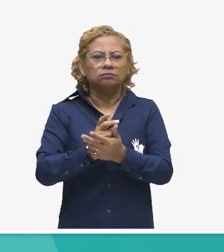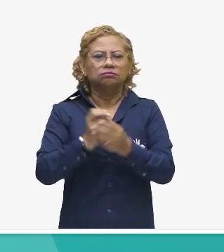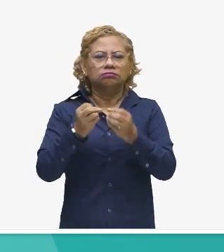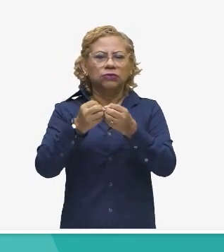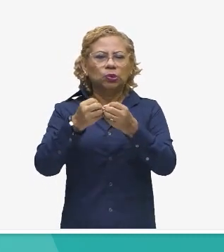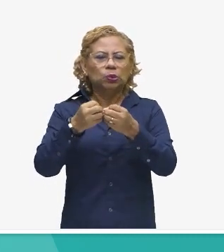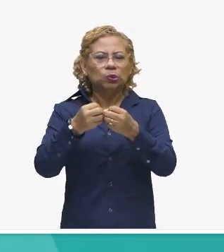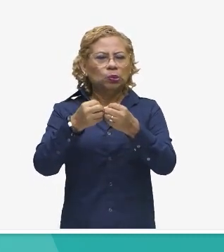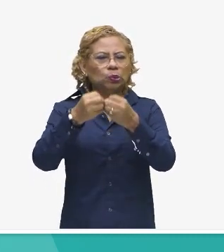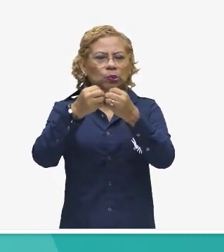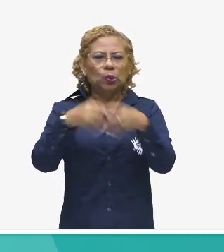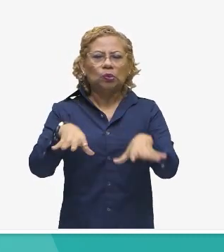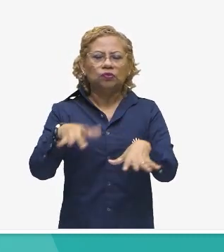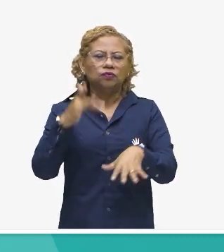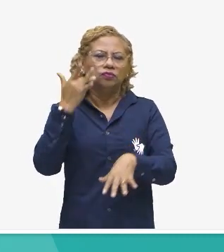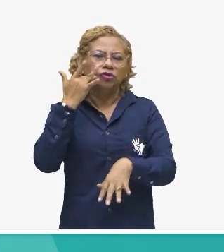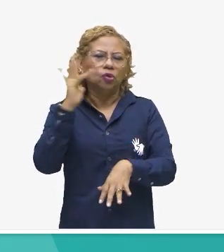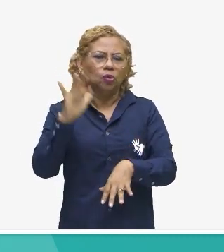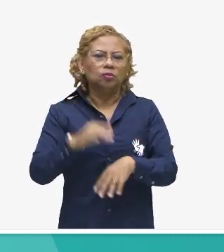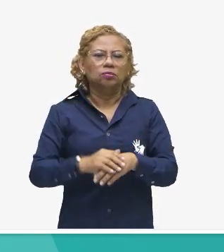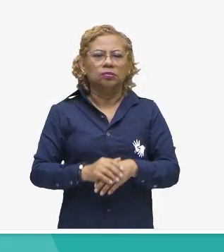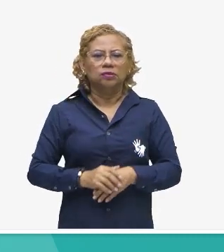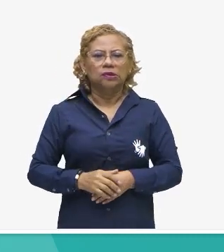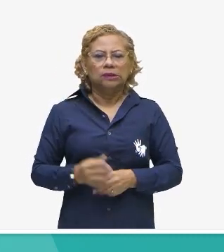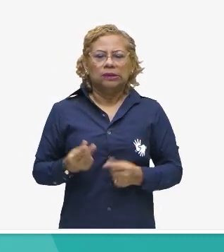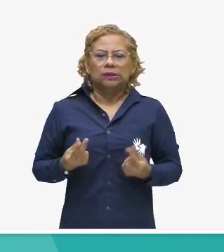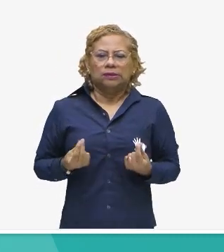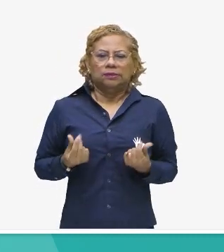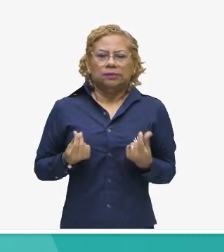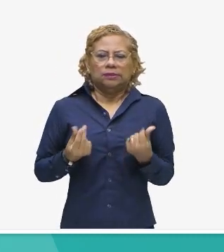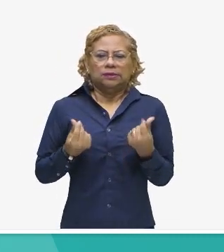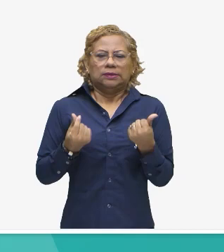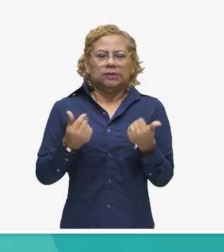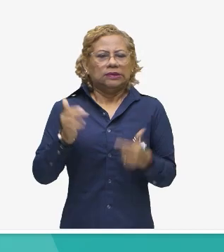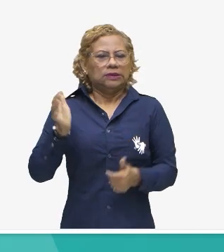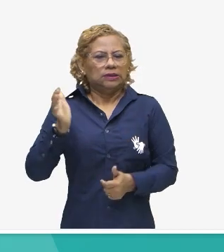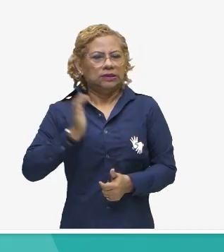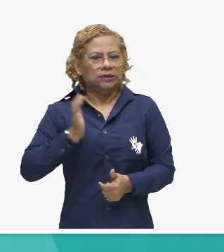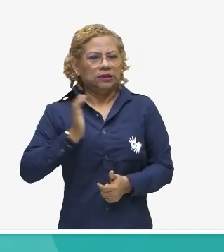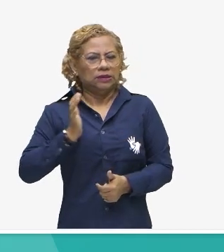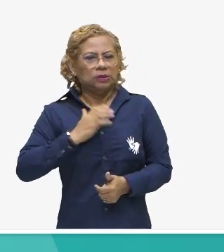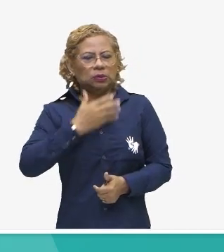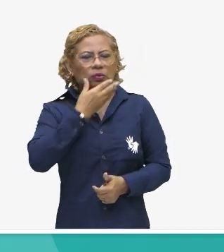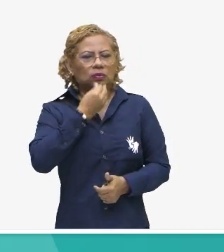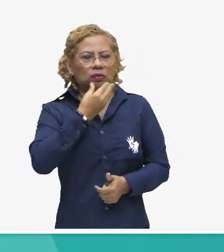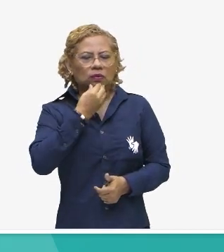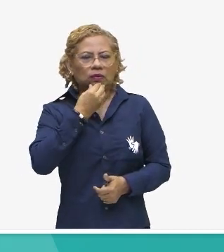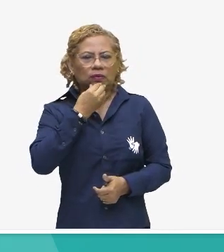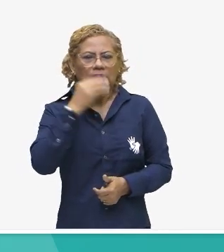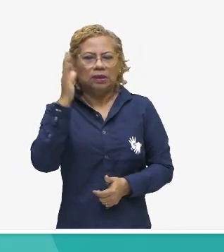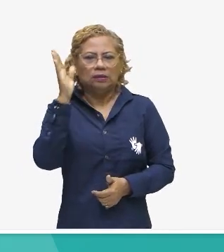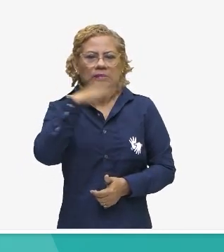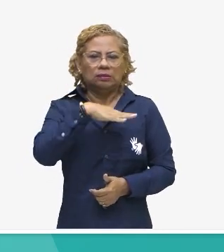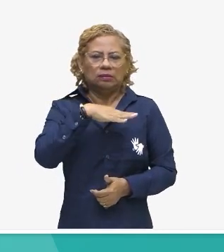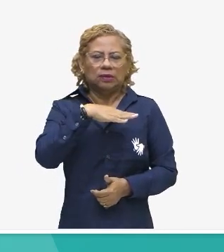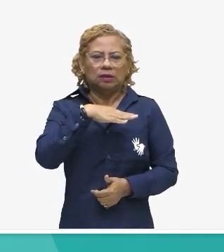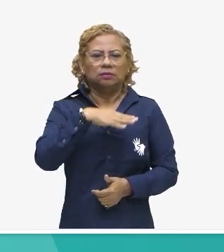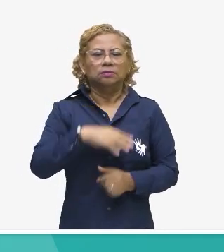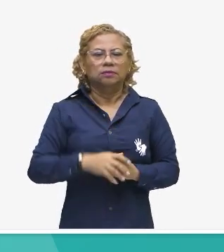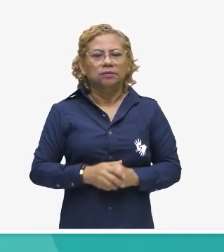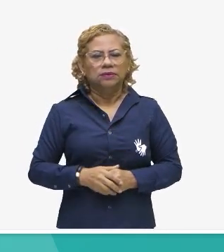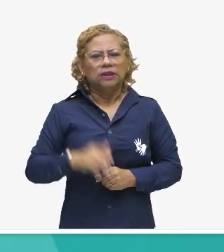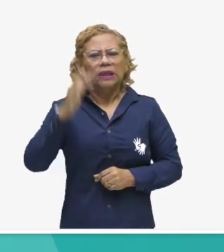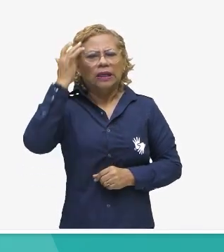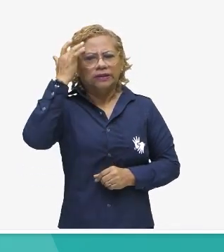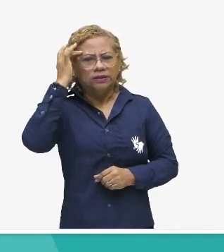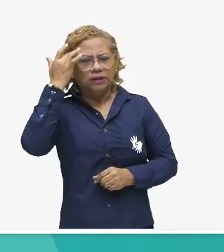mais rico ficava, porém, mais avarento se tornava. Começou a achar que